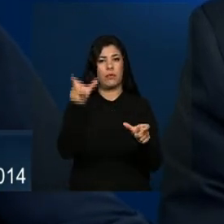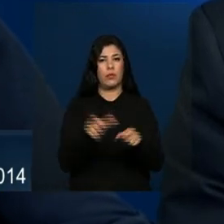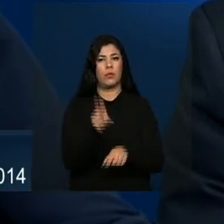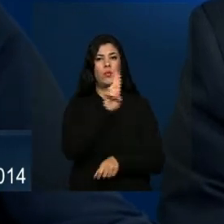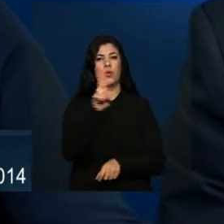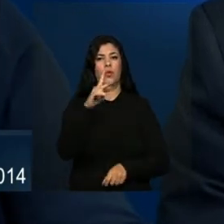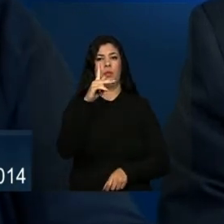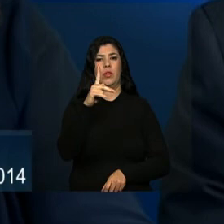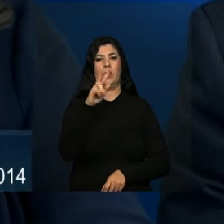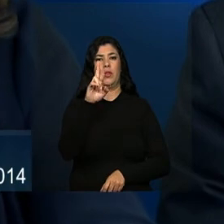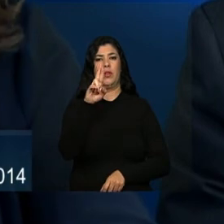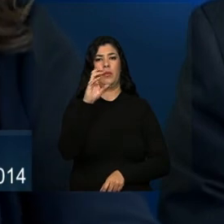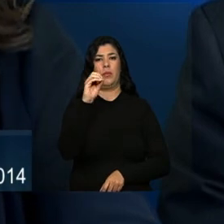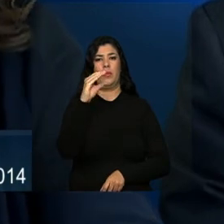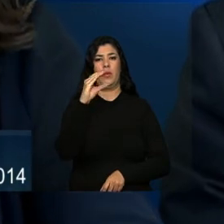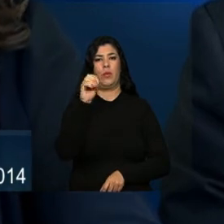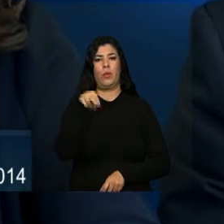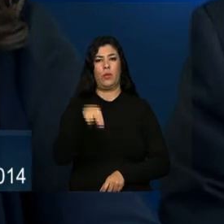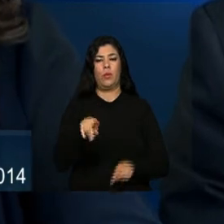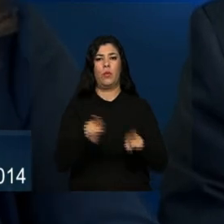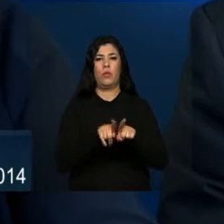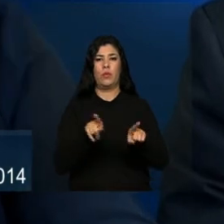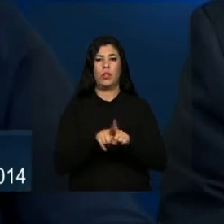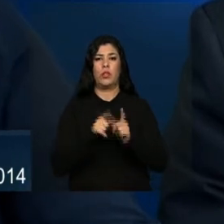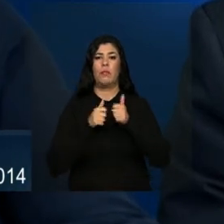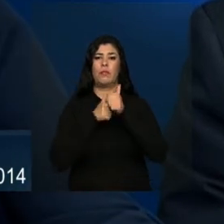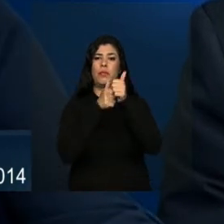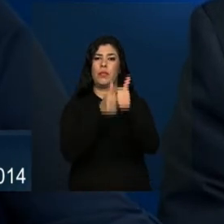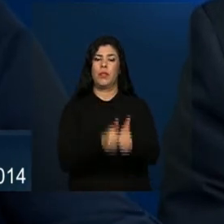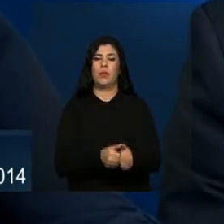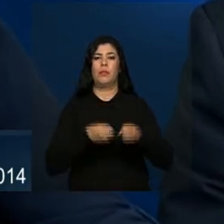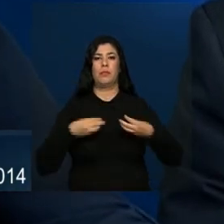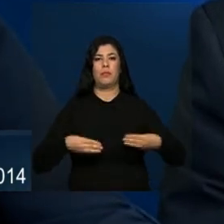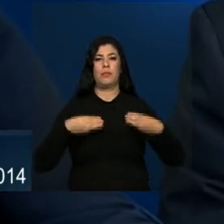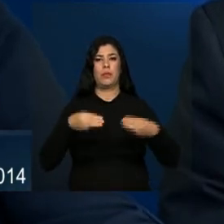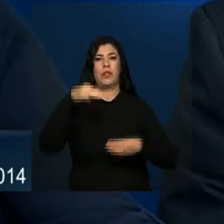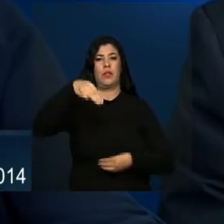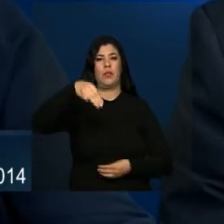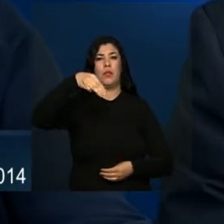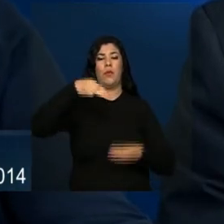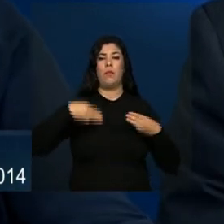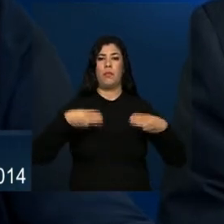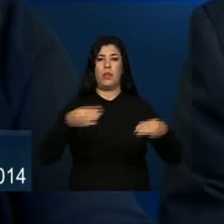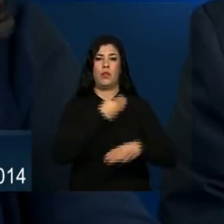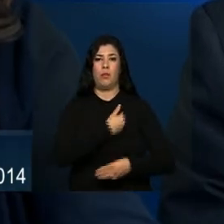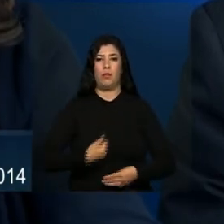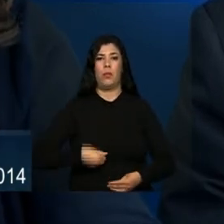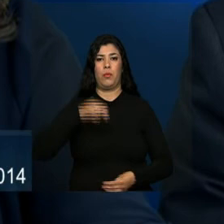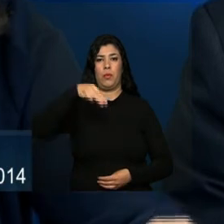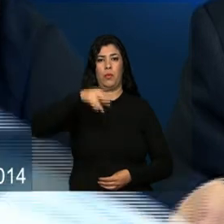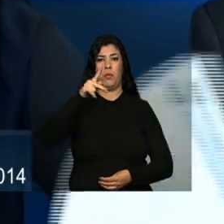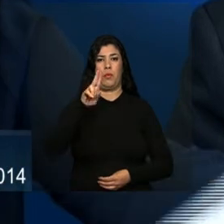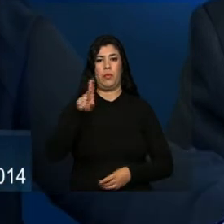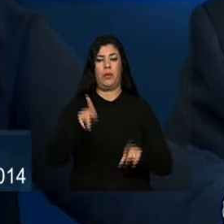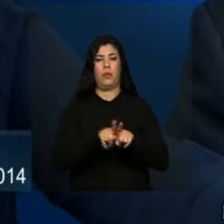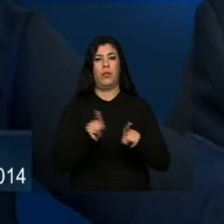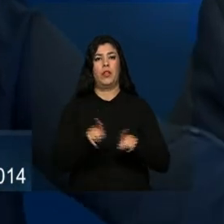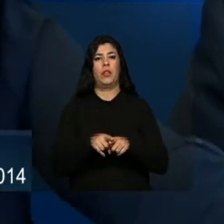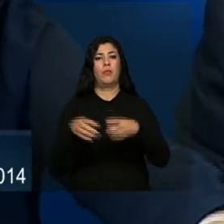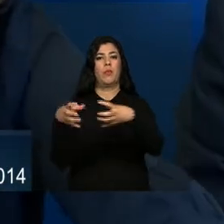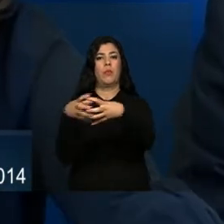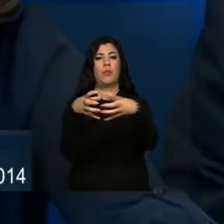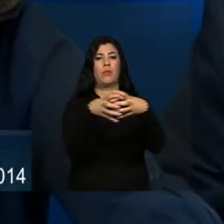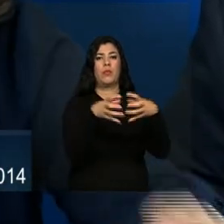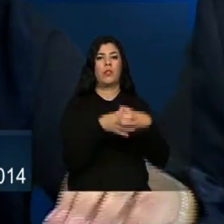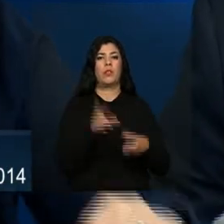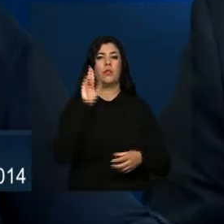encaminhamos não só para os procons encaminhados ao Ministério Público a Defensoria Pública EA todas as entidades civis que compõem